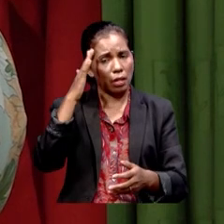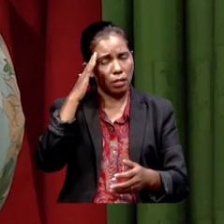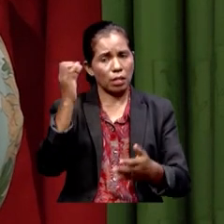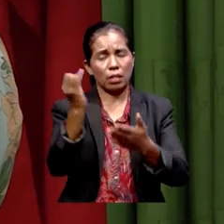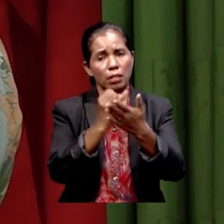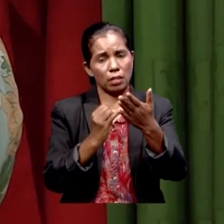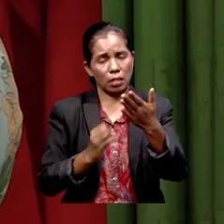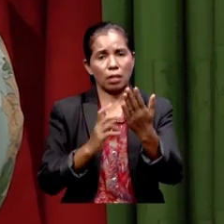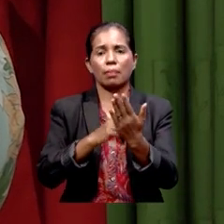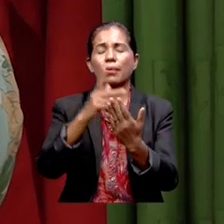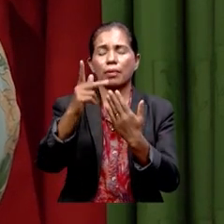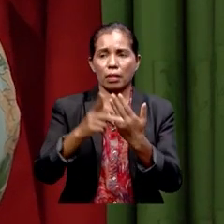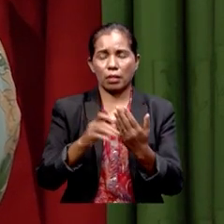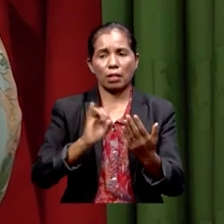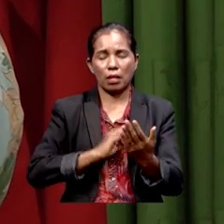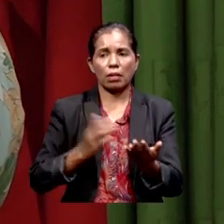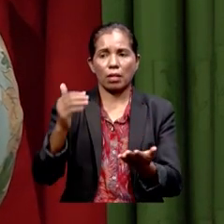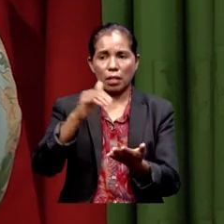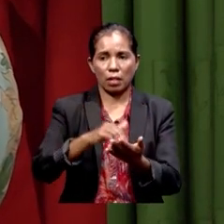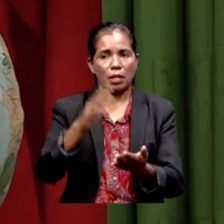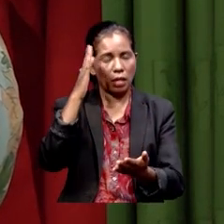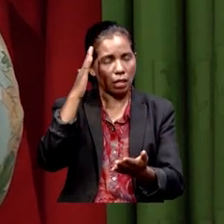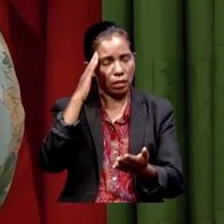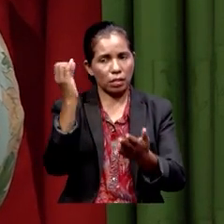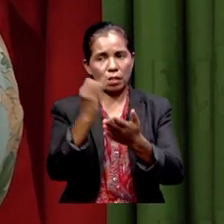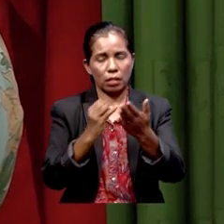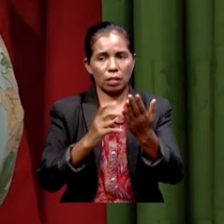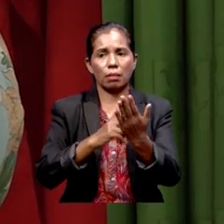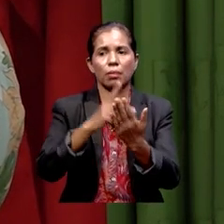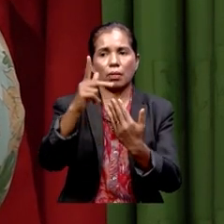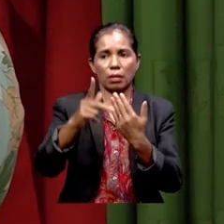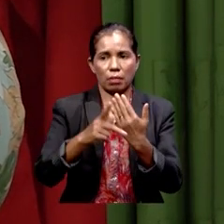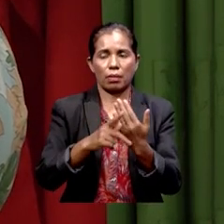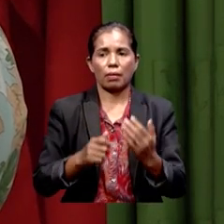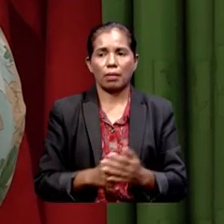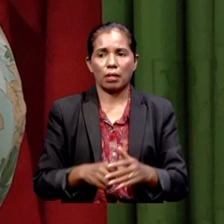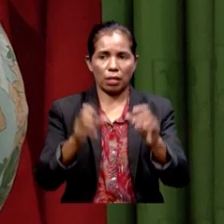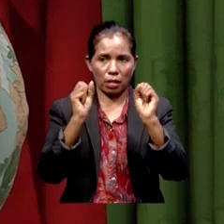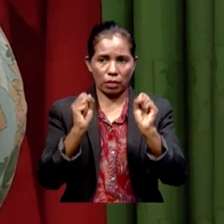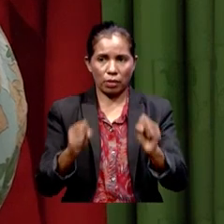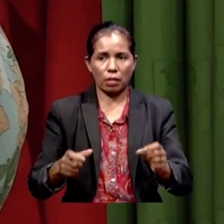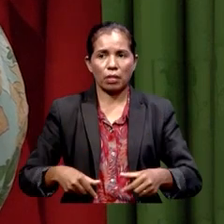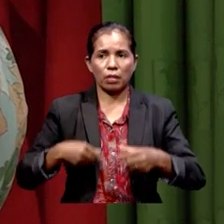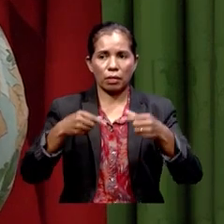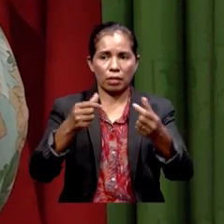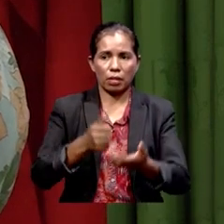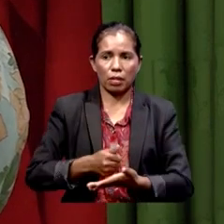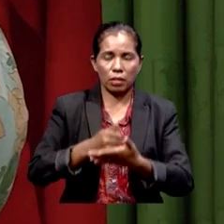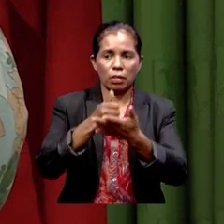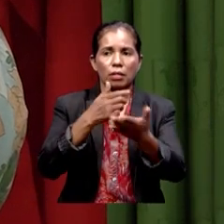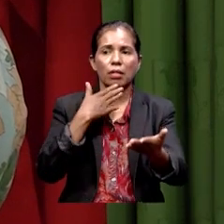desenho programa. Eu repito e falei, Atene desenho programa. A tu bele for assistência